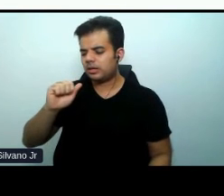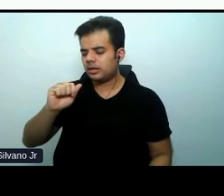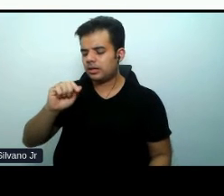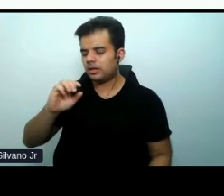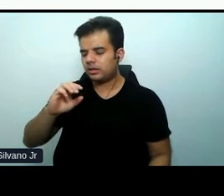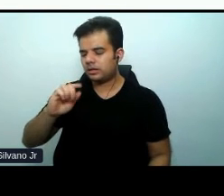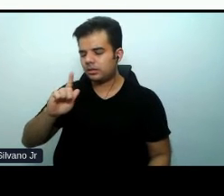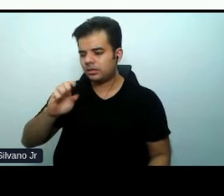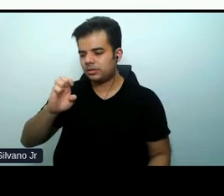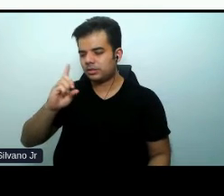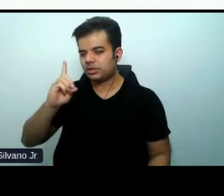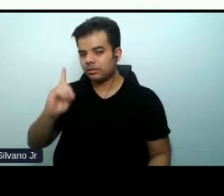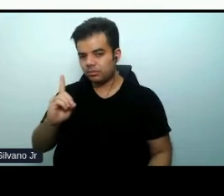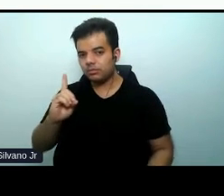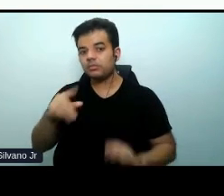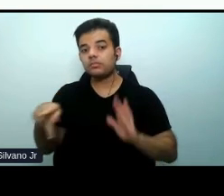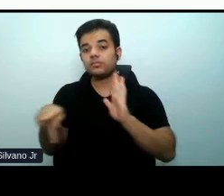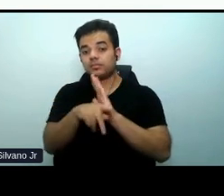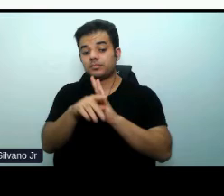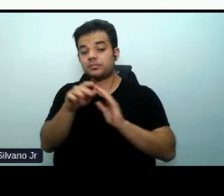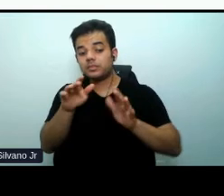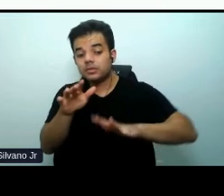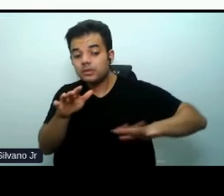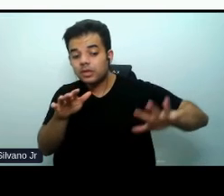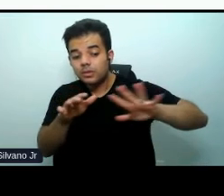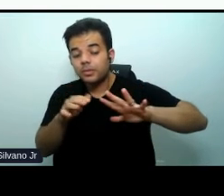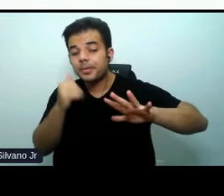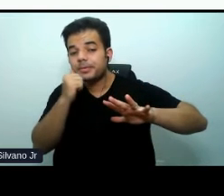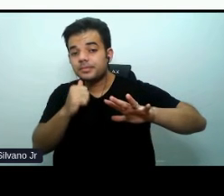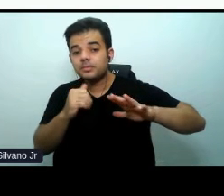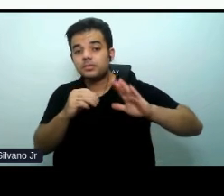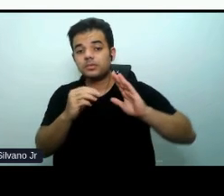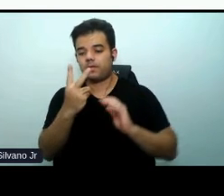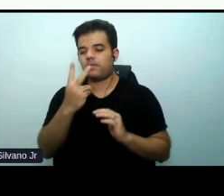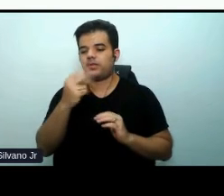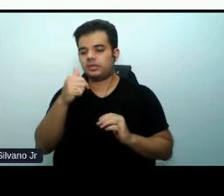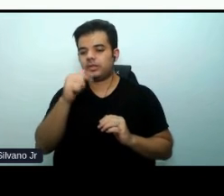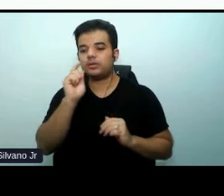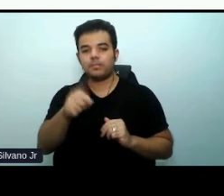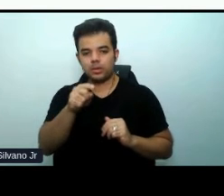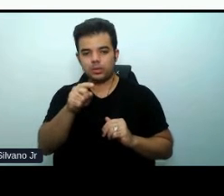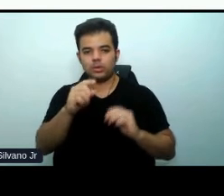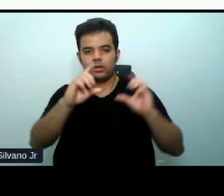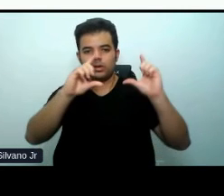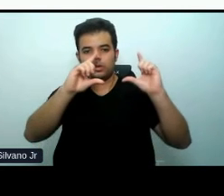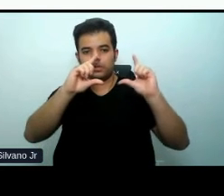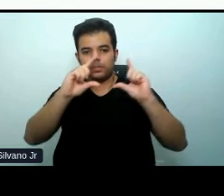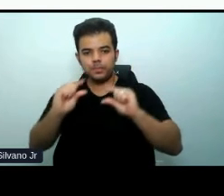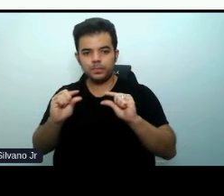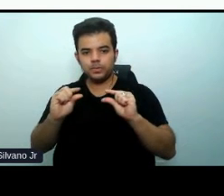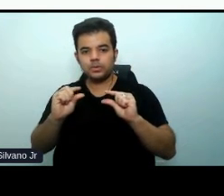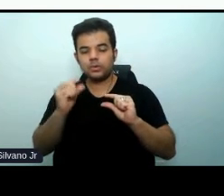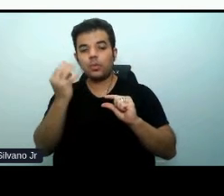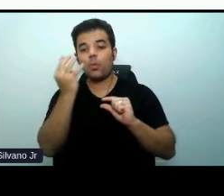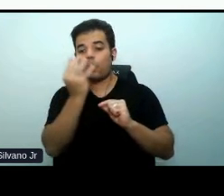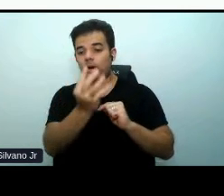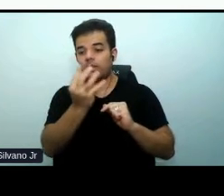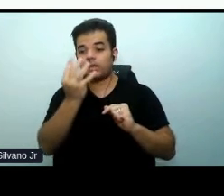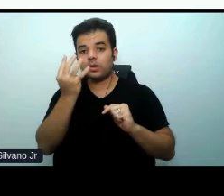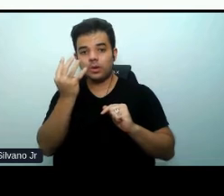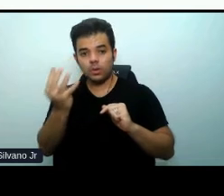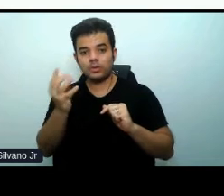a atuação feminina no setor saiu de 27 mil para 44 mil